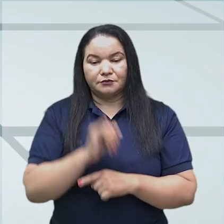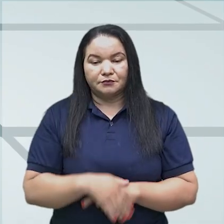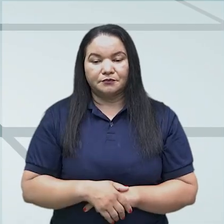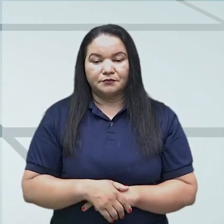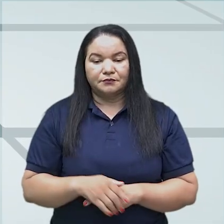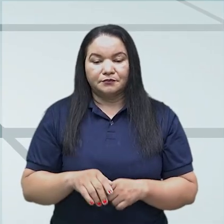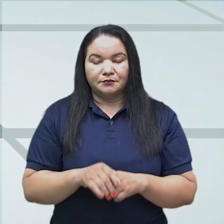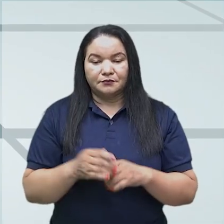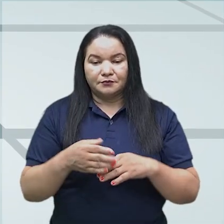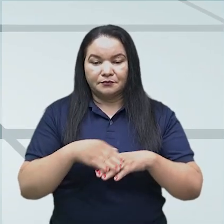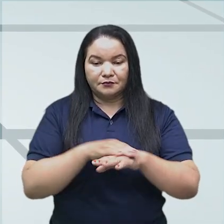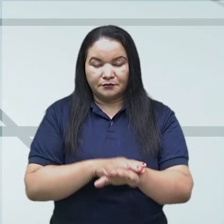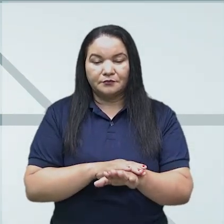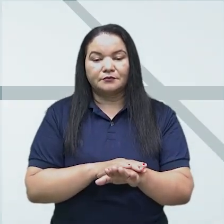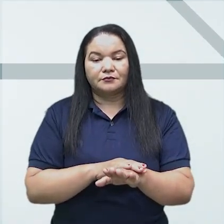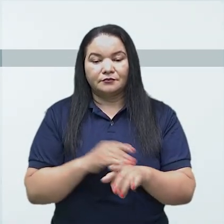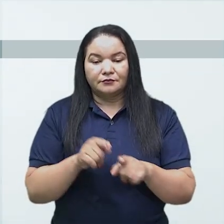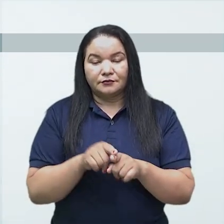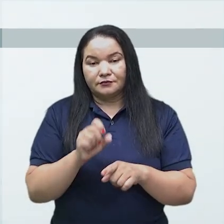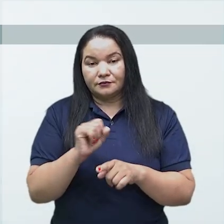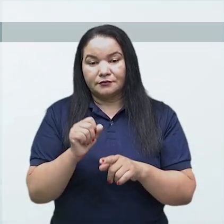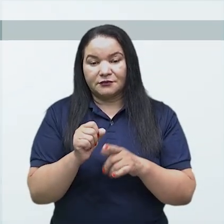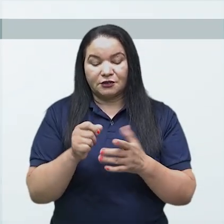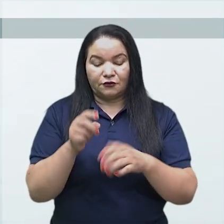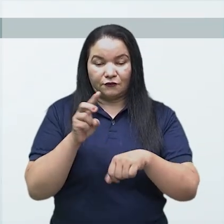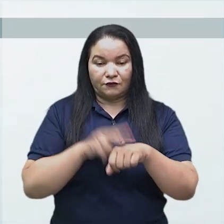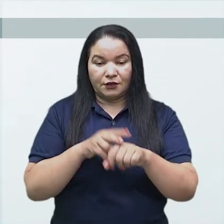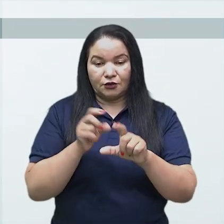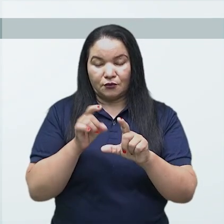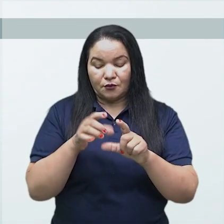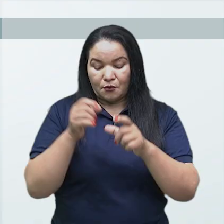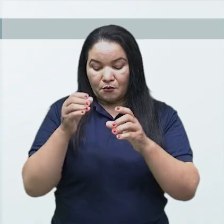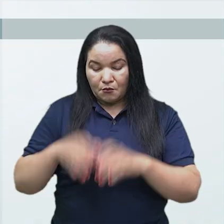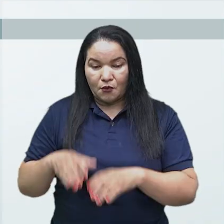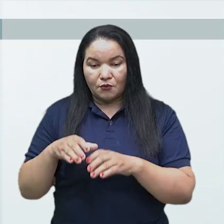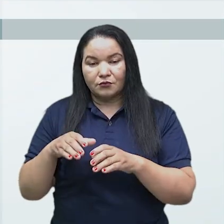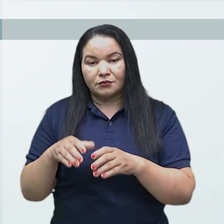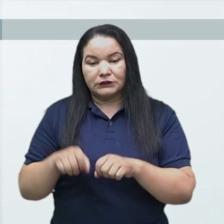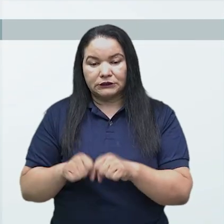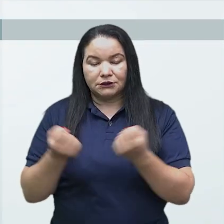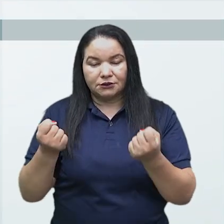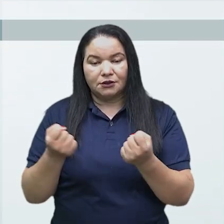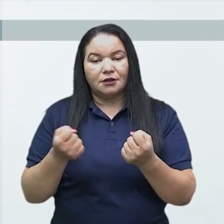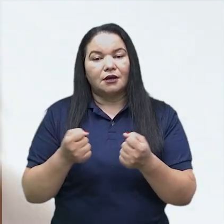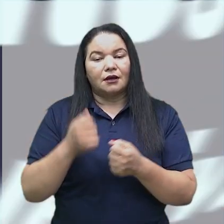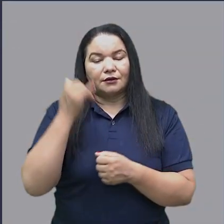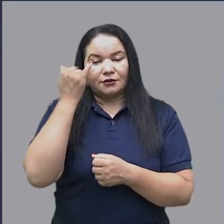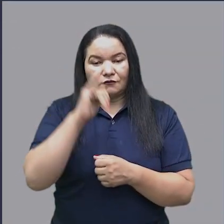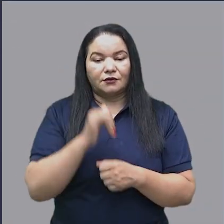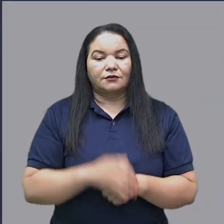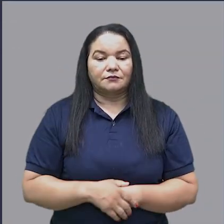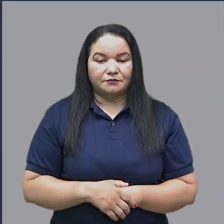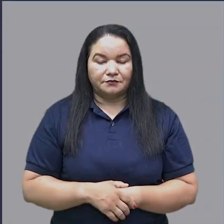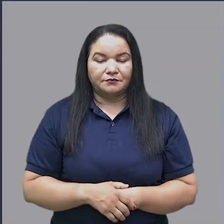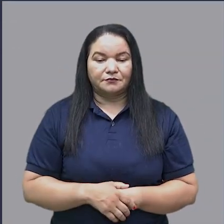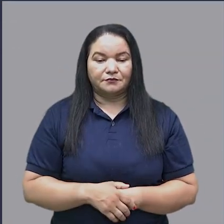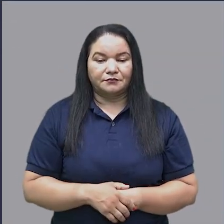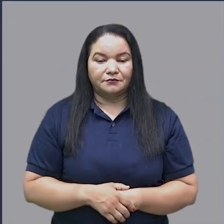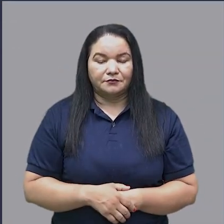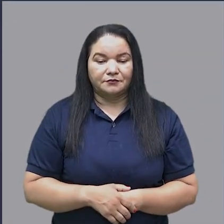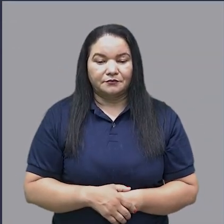Sapatos fechados evitam ferimentos em caso de quedas de vidrarias ou produtos químicos.